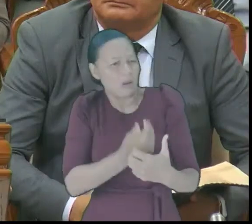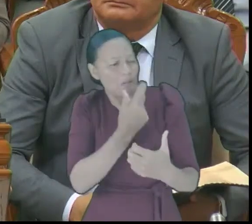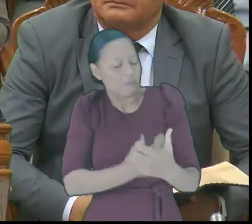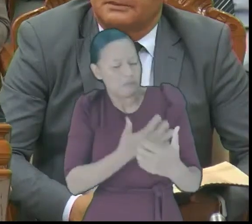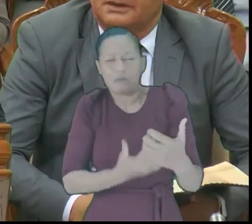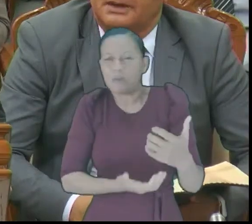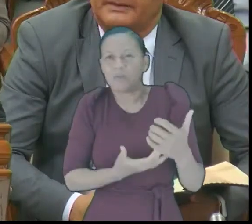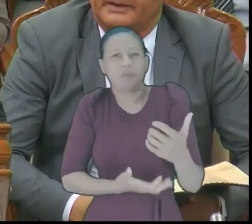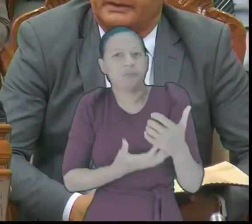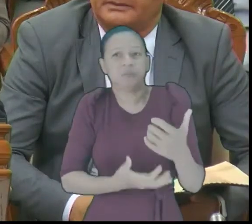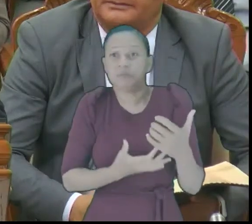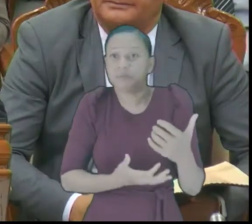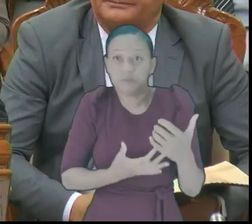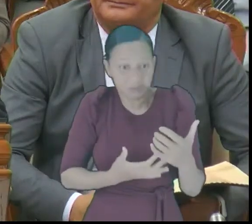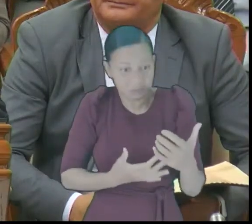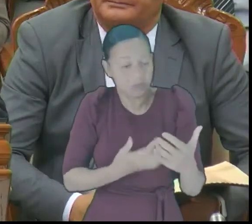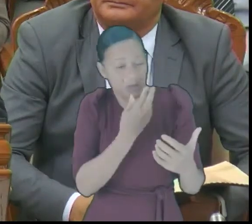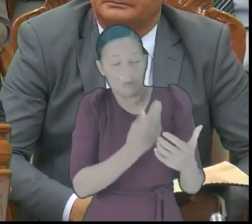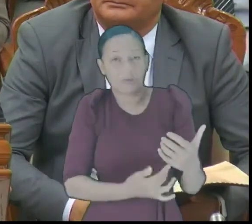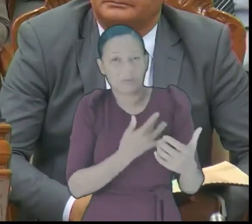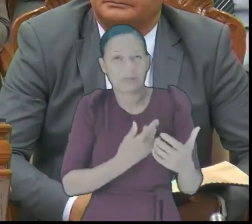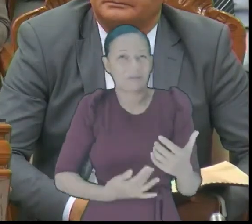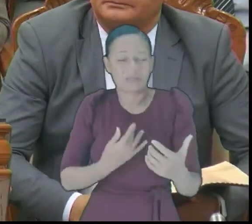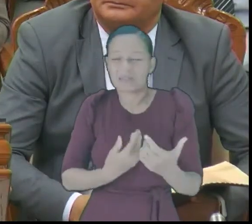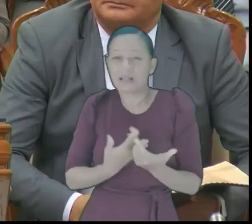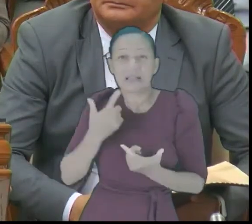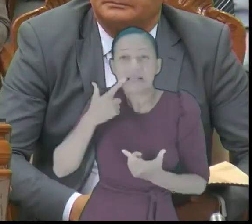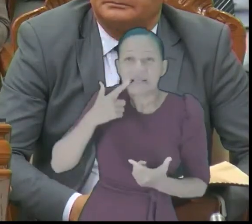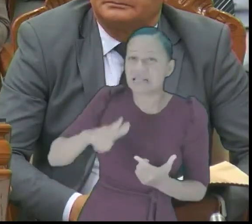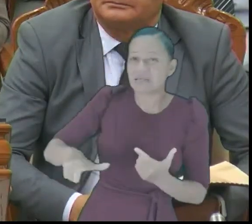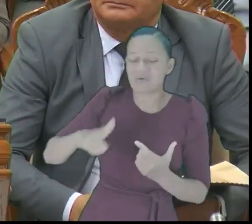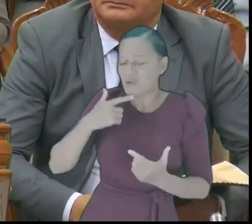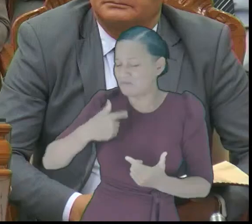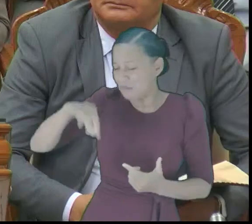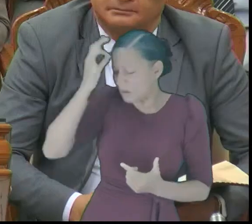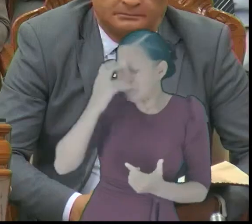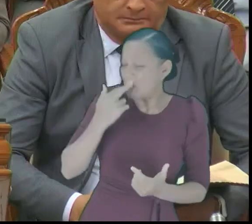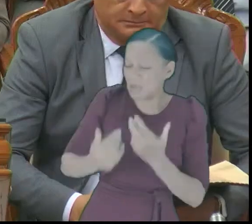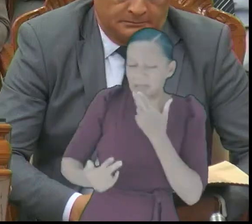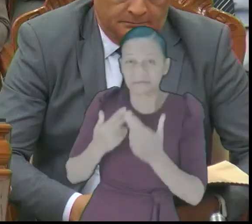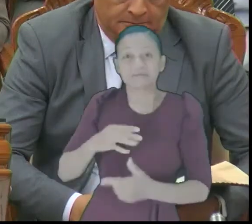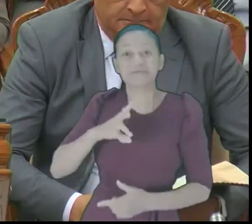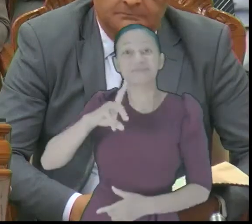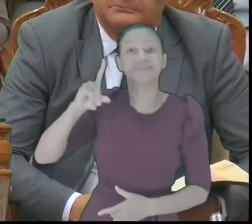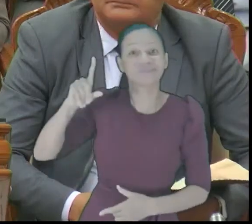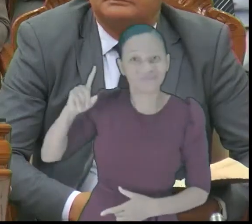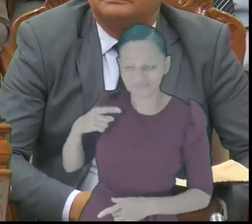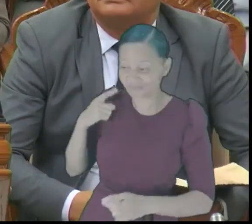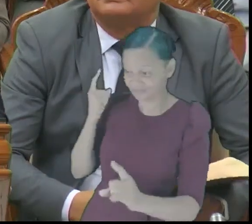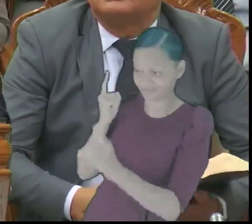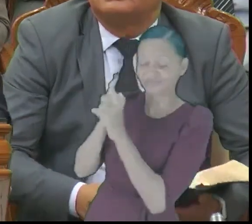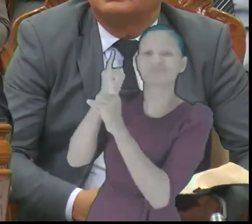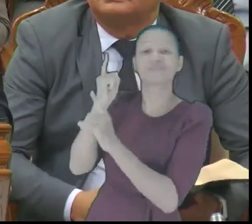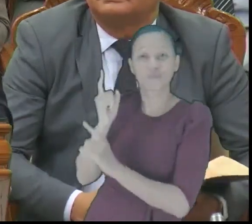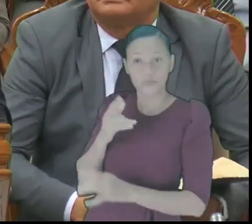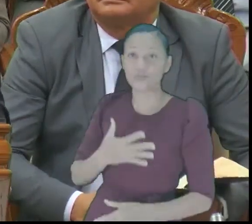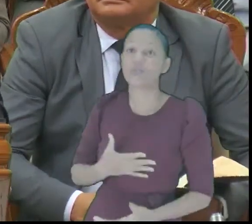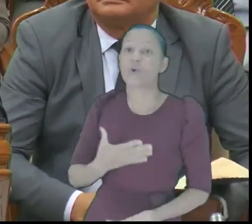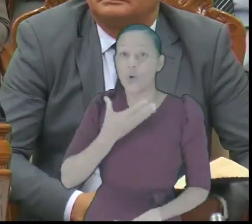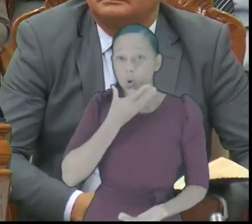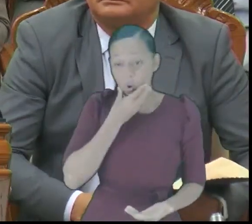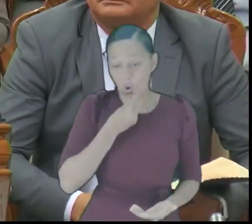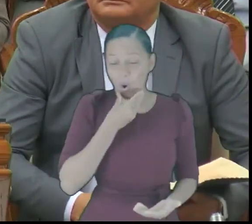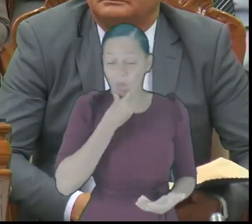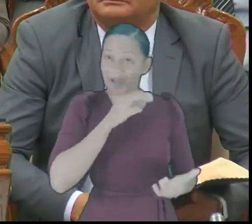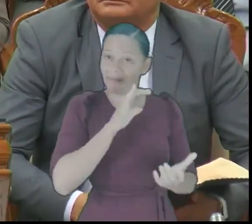com o Espírito Santo. E falaram em outras línguas, crianças. E um dia desse eu encontrei um pai de família